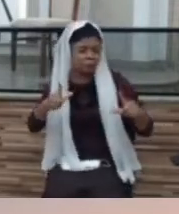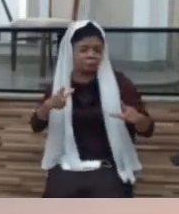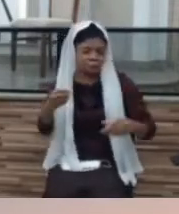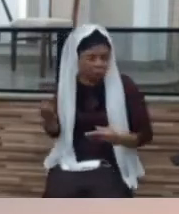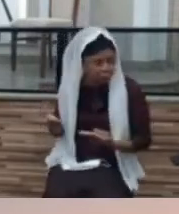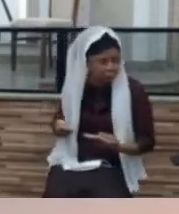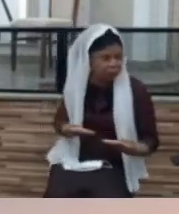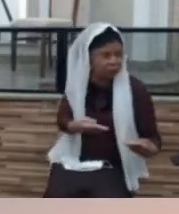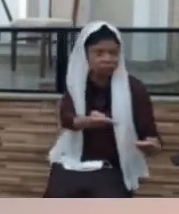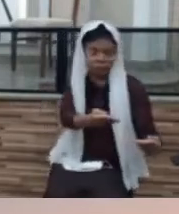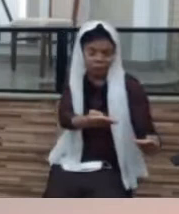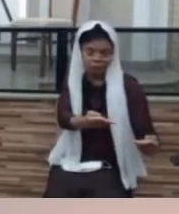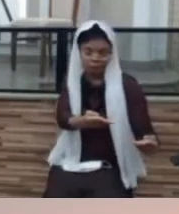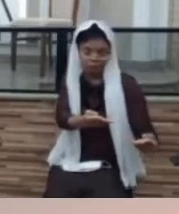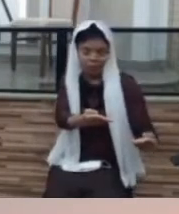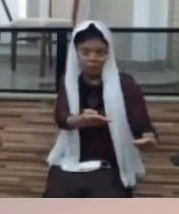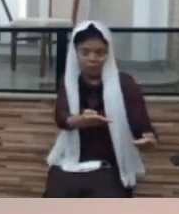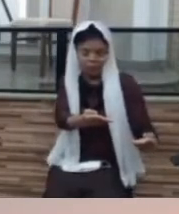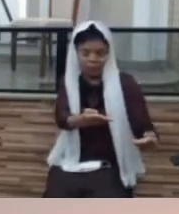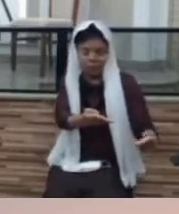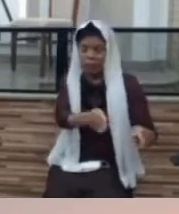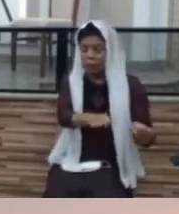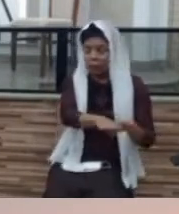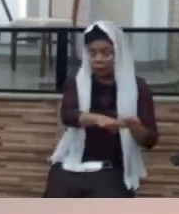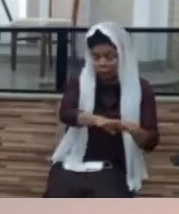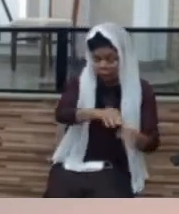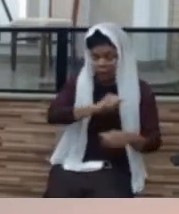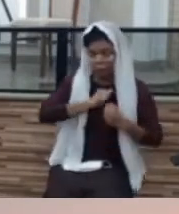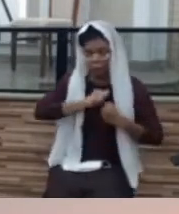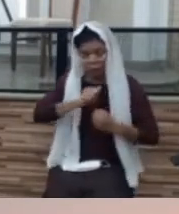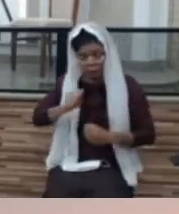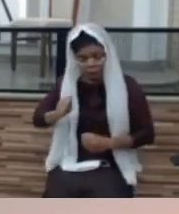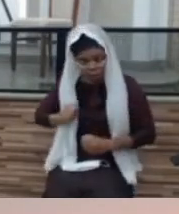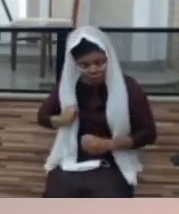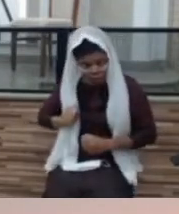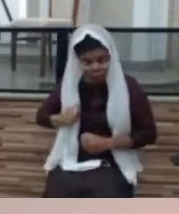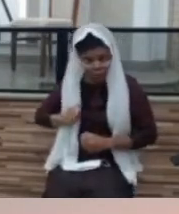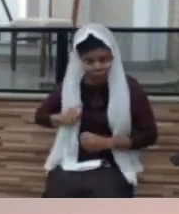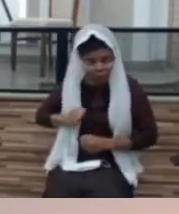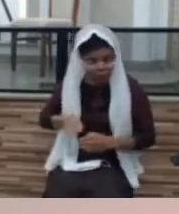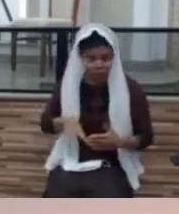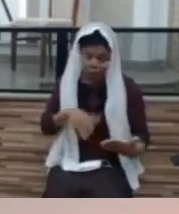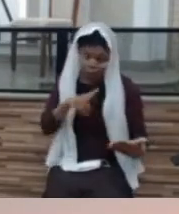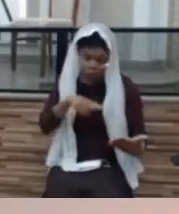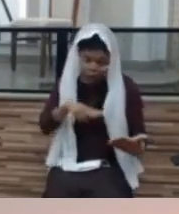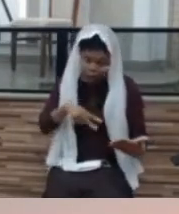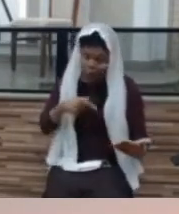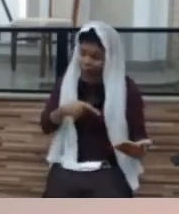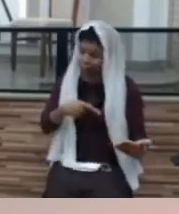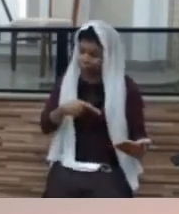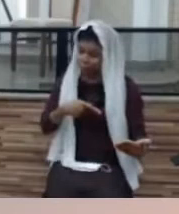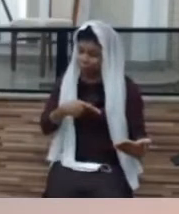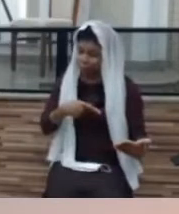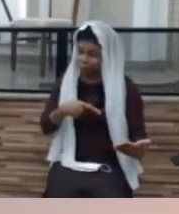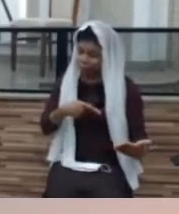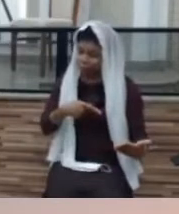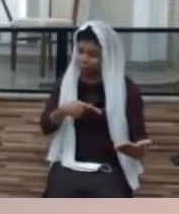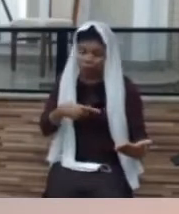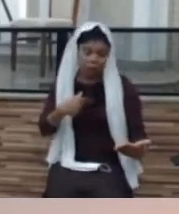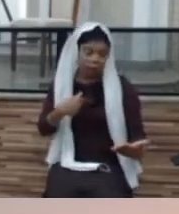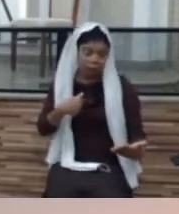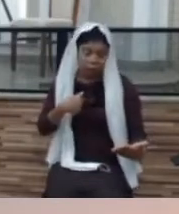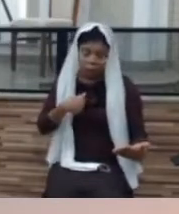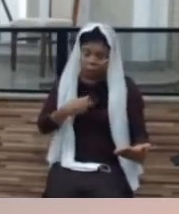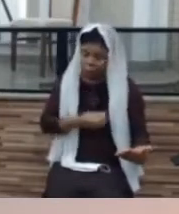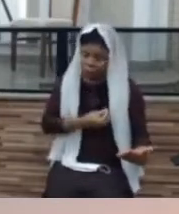os sacerdotes. Mas durante tudo isto não estava eu em Jerusalém, porque no ano 32